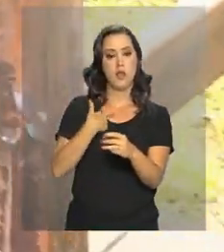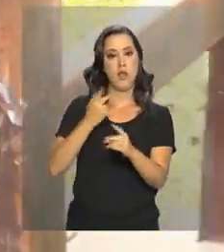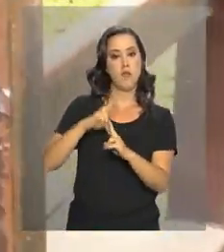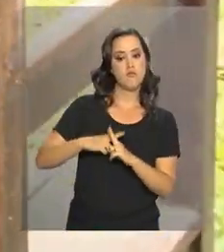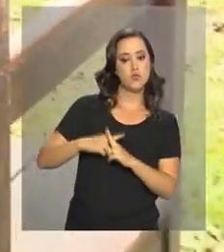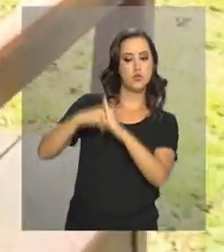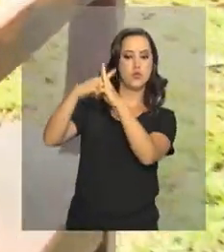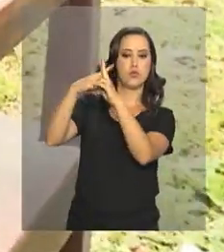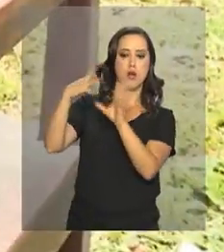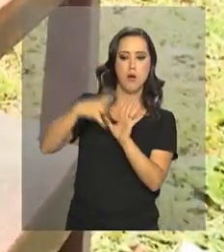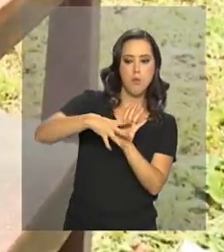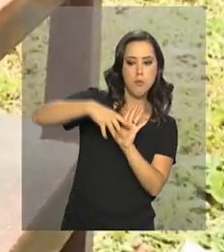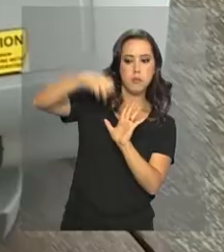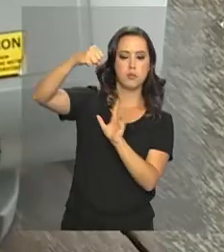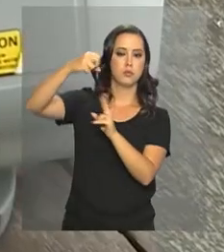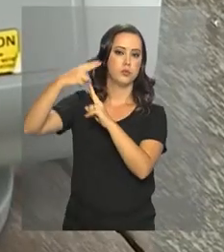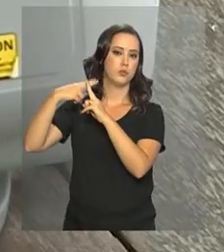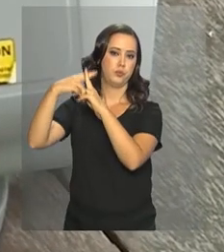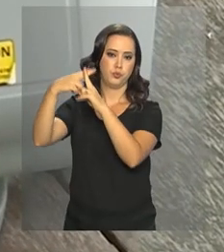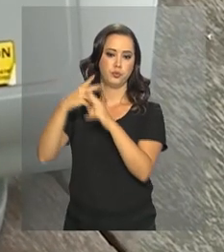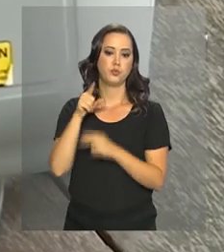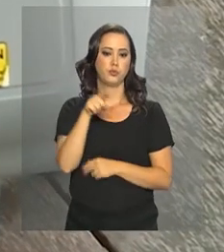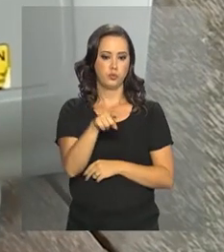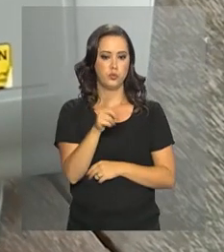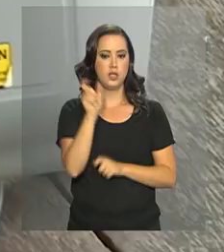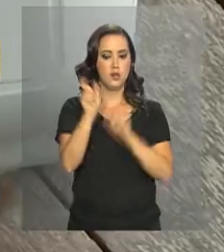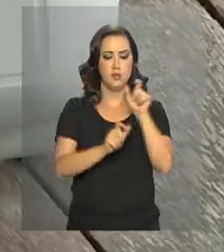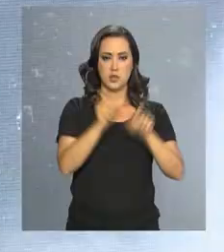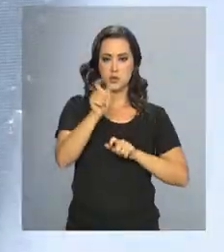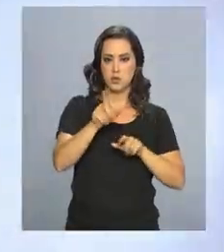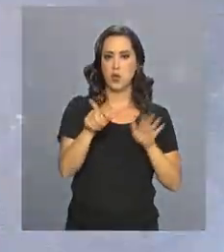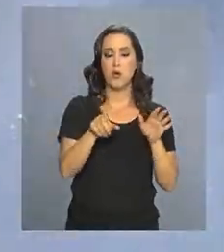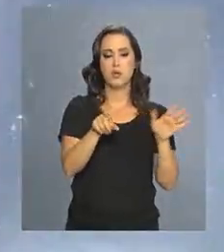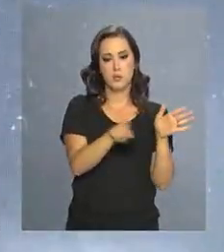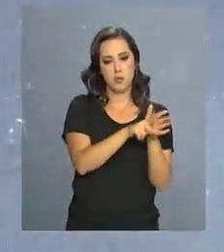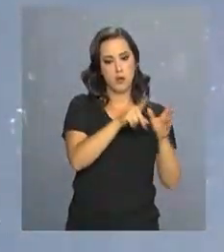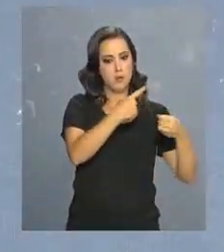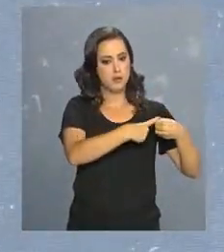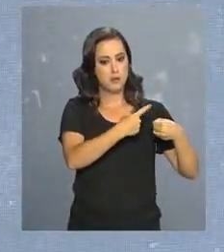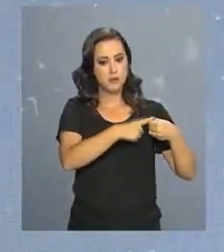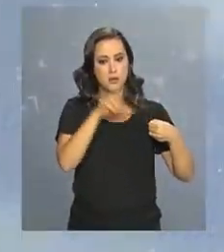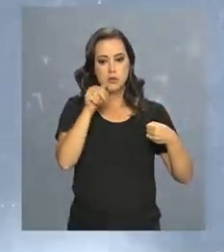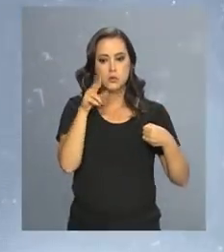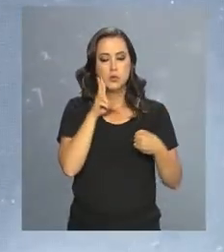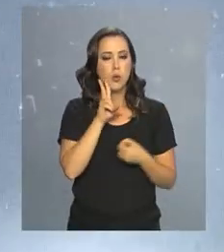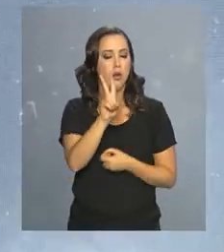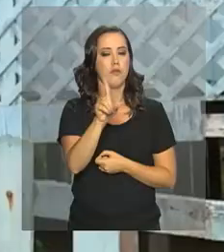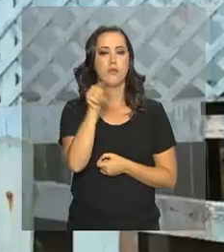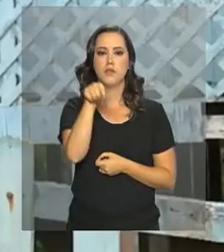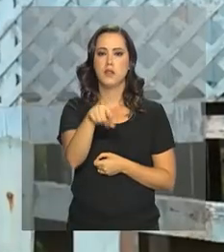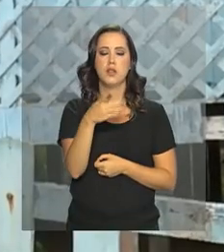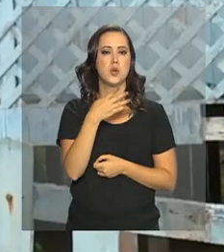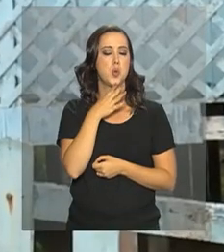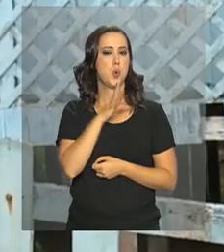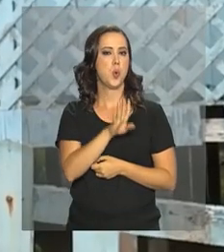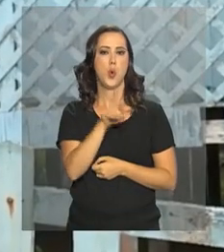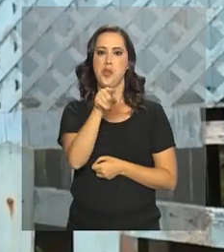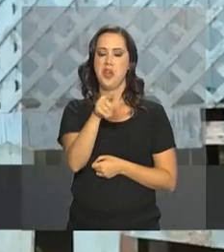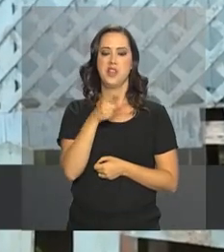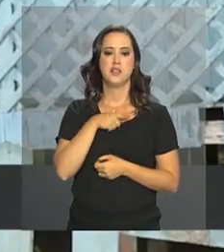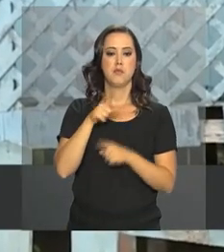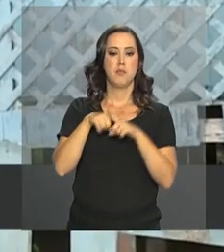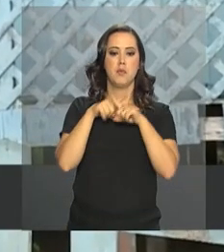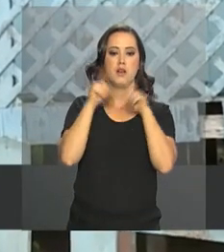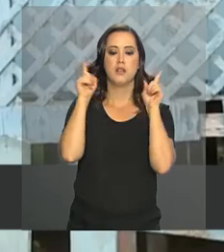via satélite o equipamento o pessoal da cidade onde já tem internet lá eles nunca viram um é no tempo total desconhecimento